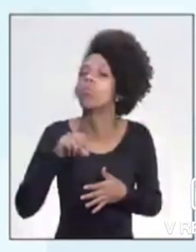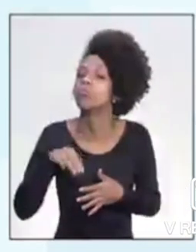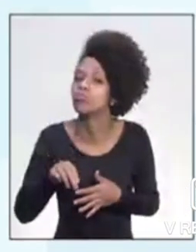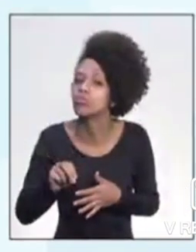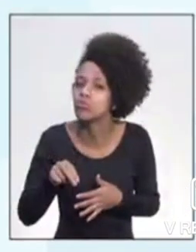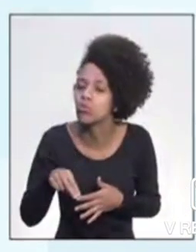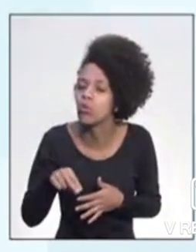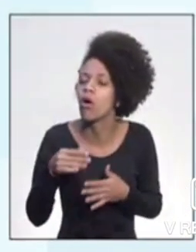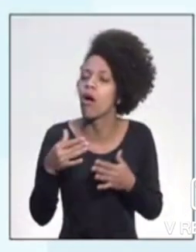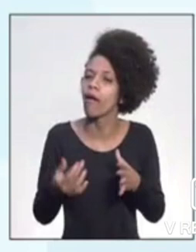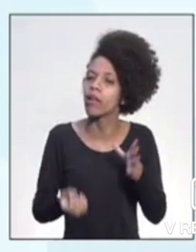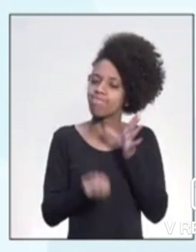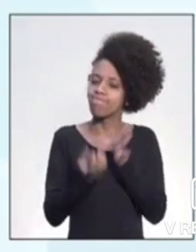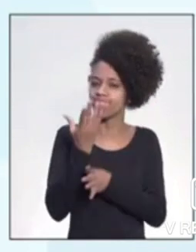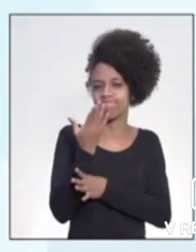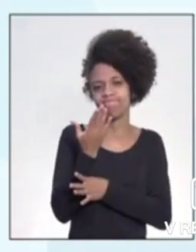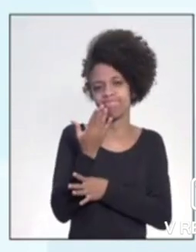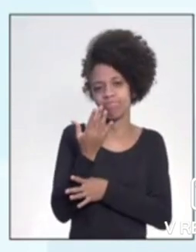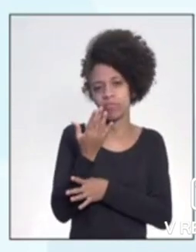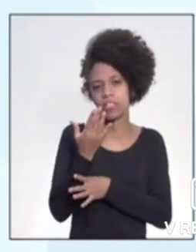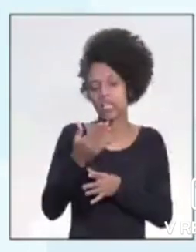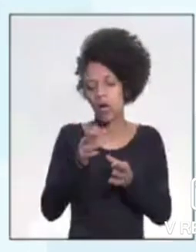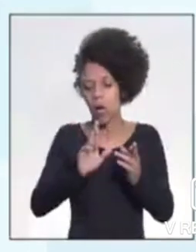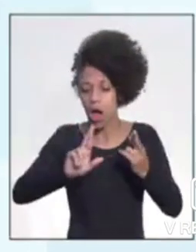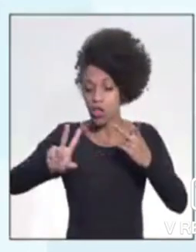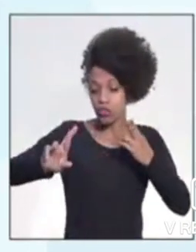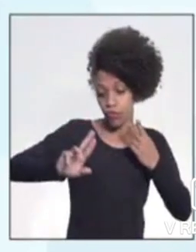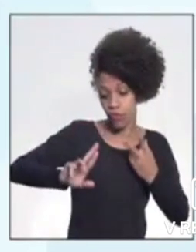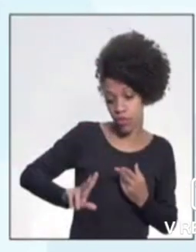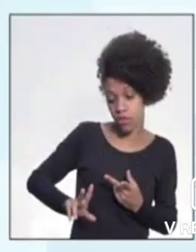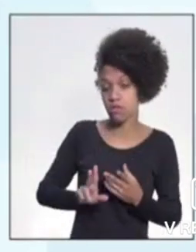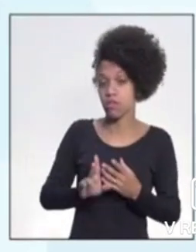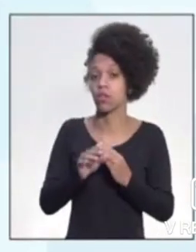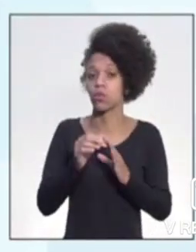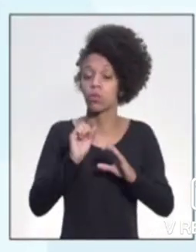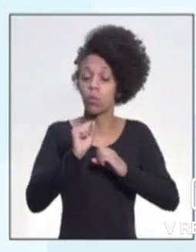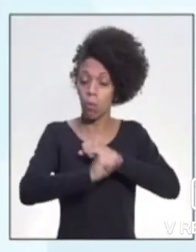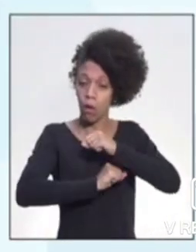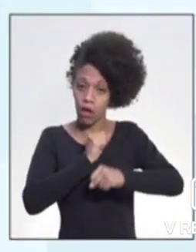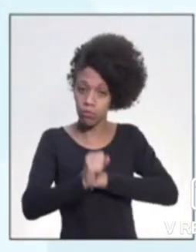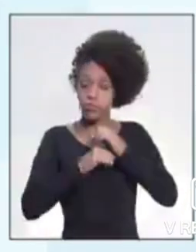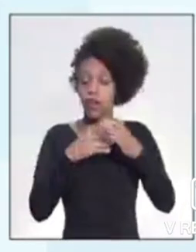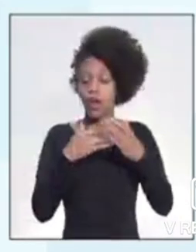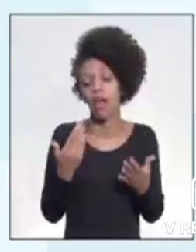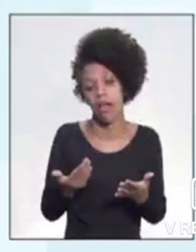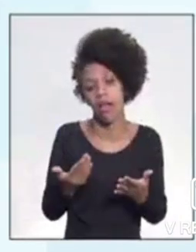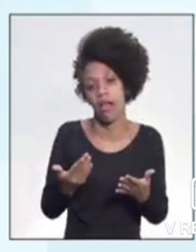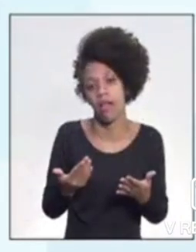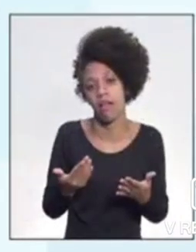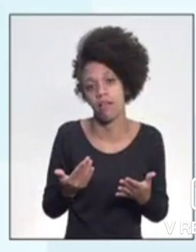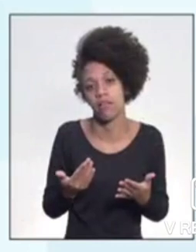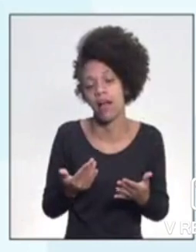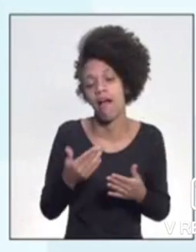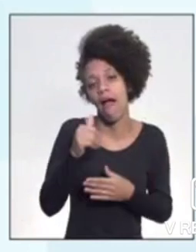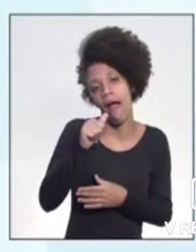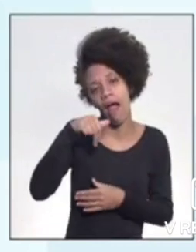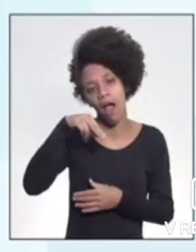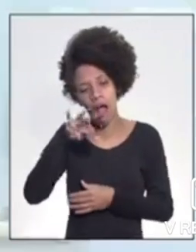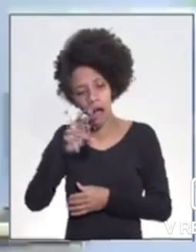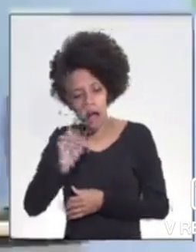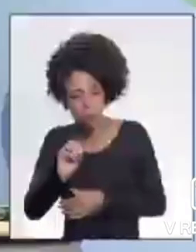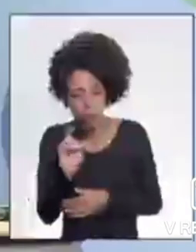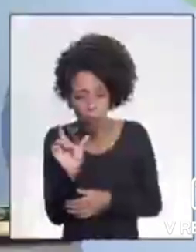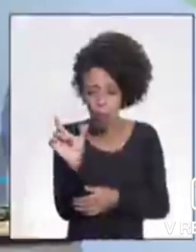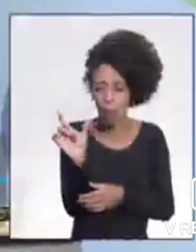criou, formulou a divisibilidade do átomo. Né? Aí ele deixou de ser a palavra átomo, que é não